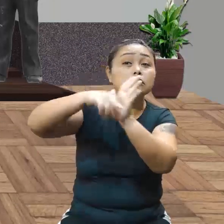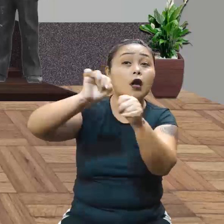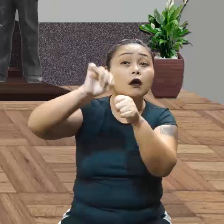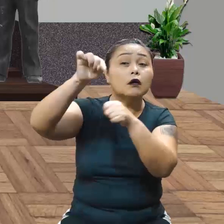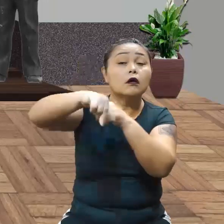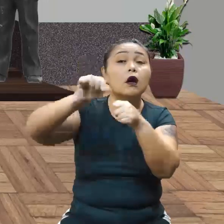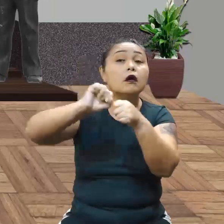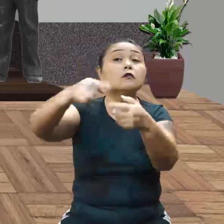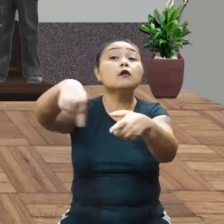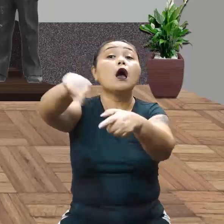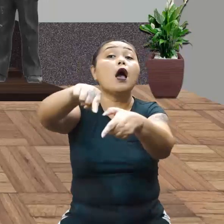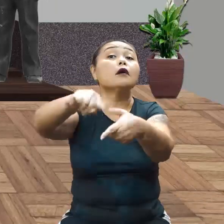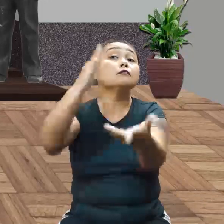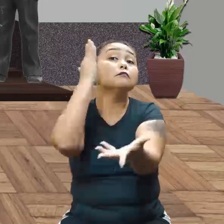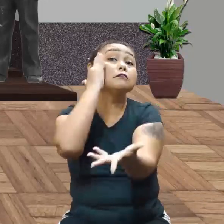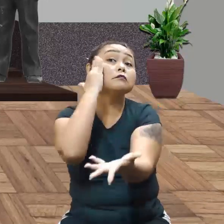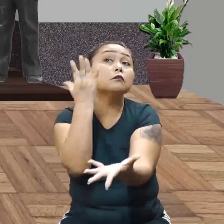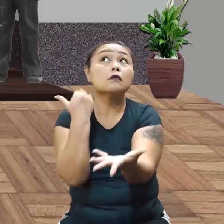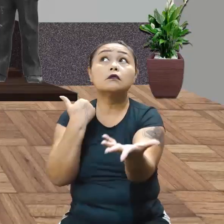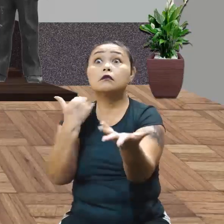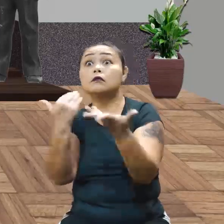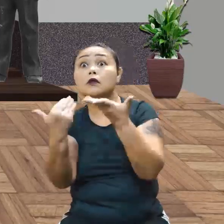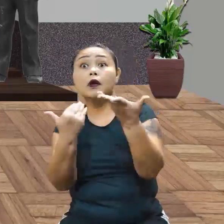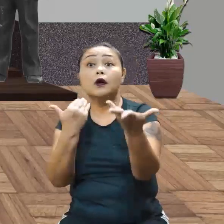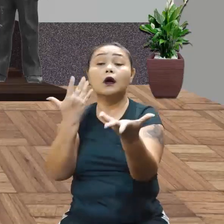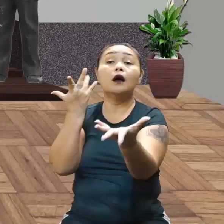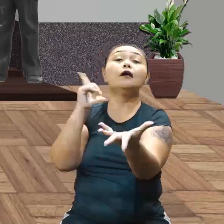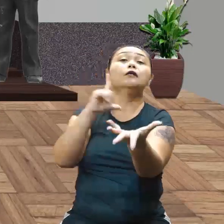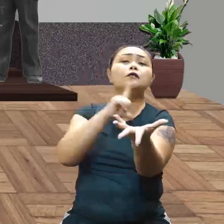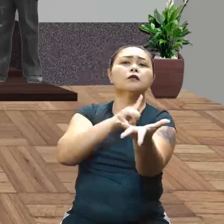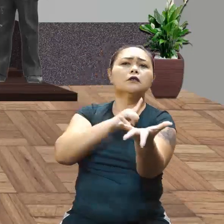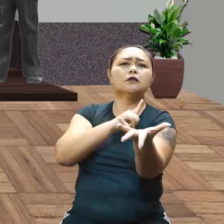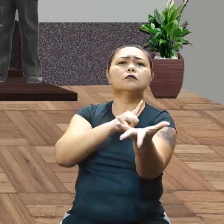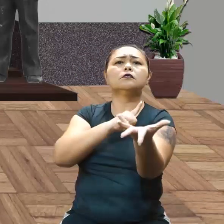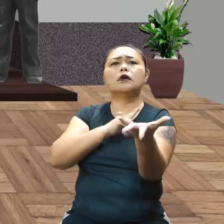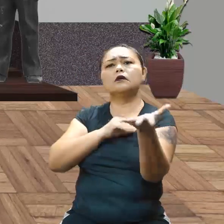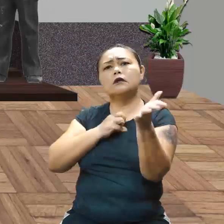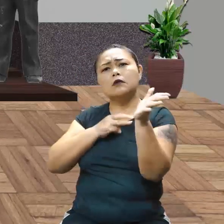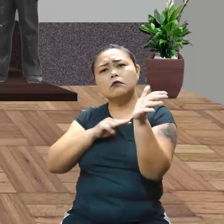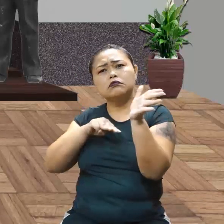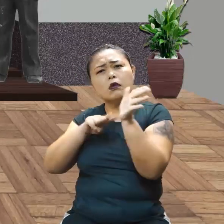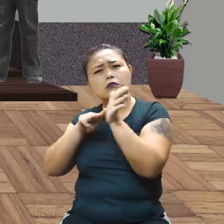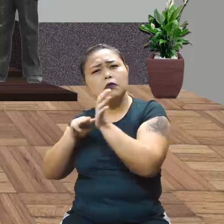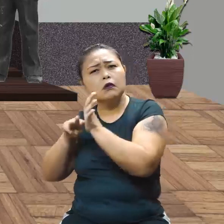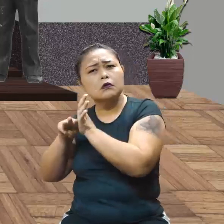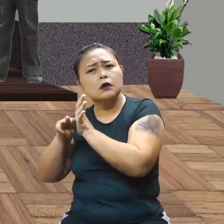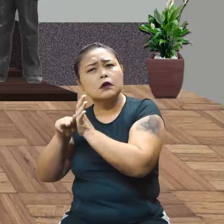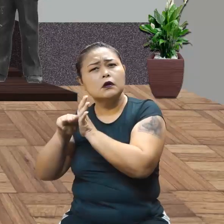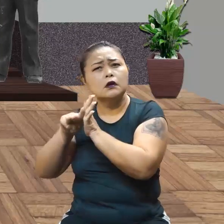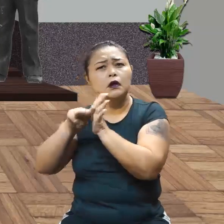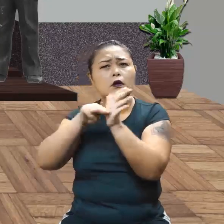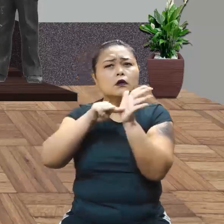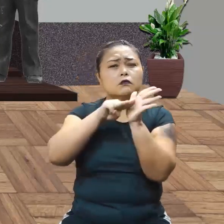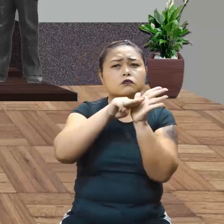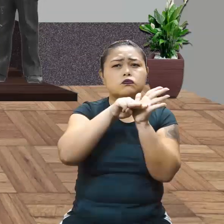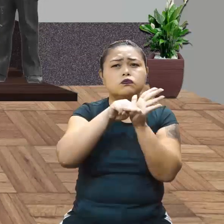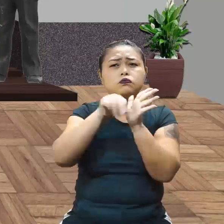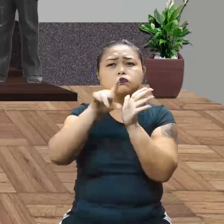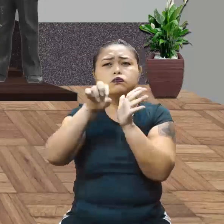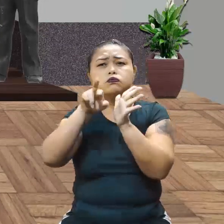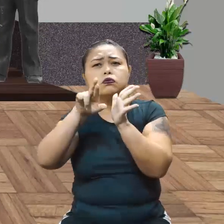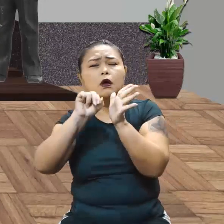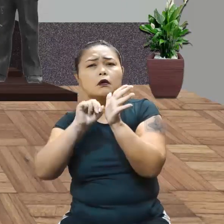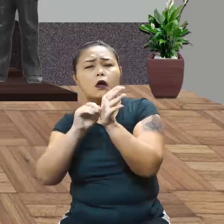Madeira-Mamoré ficavam sabendo? Essa comunicação ela teria que sair pelo Madeira, sairia pelo Madeira,